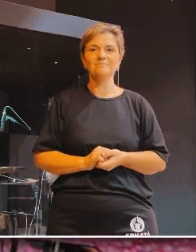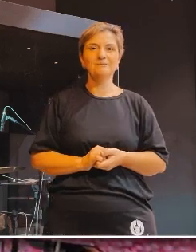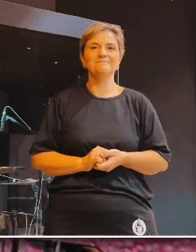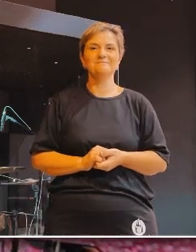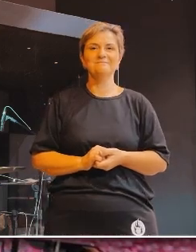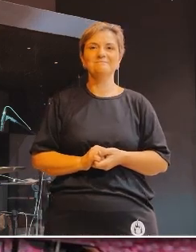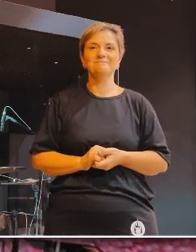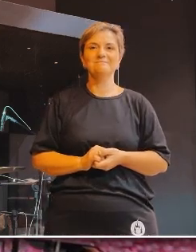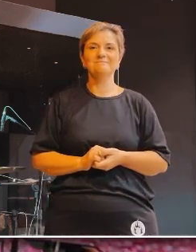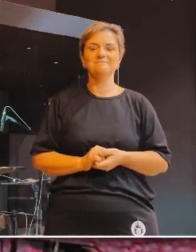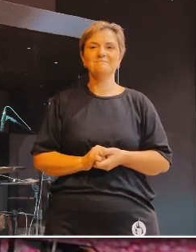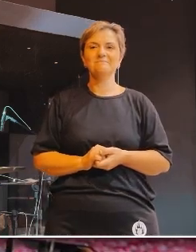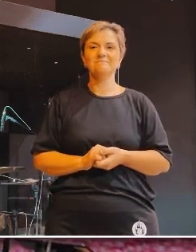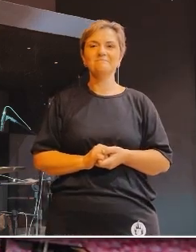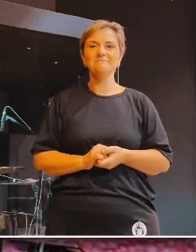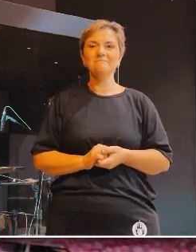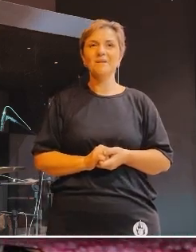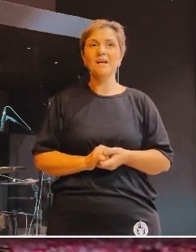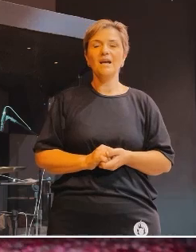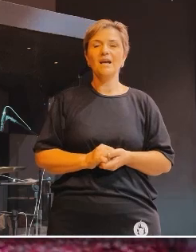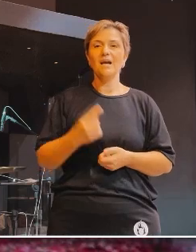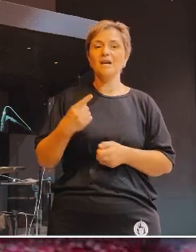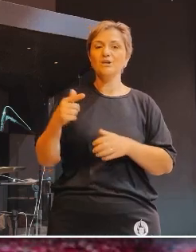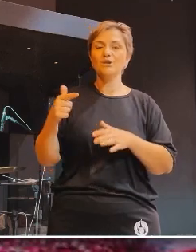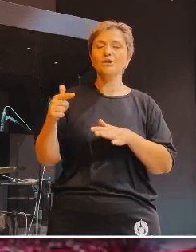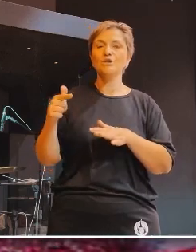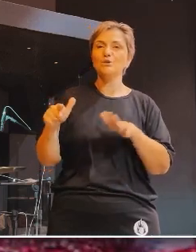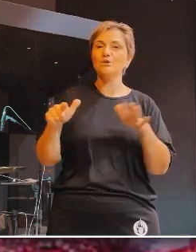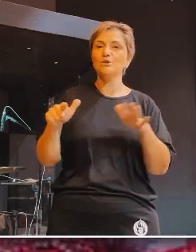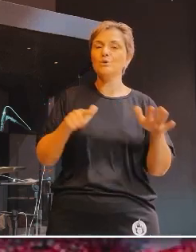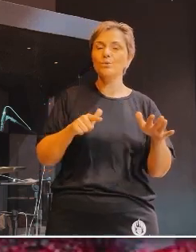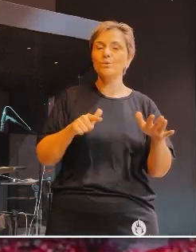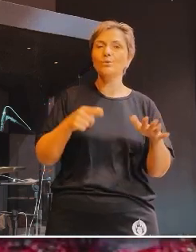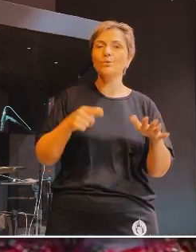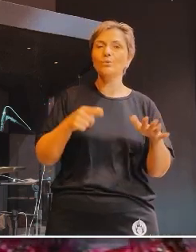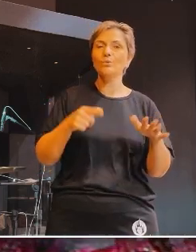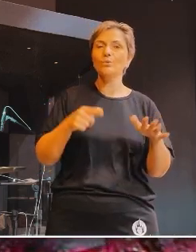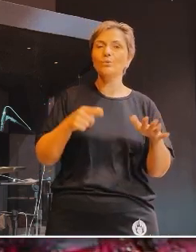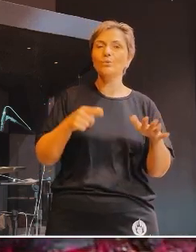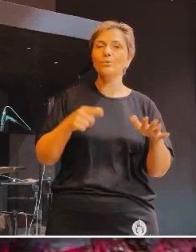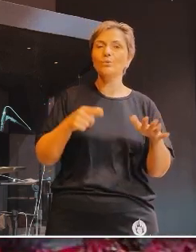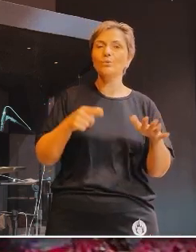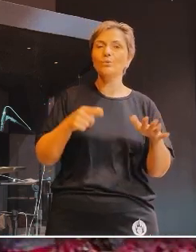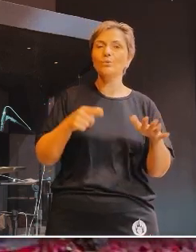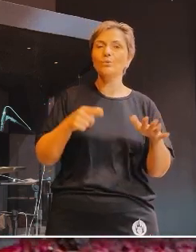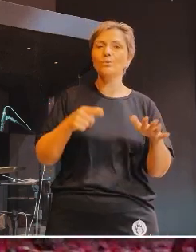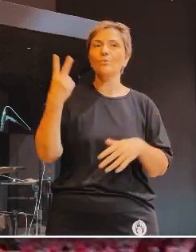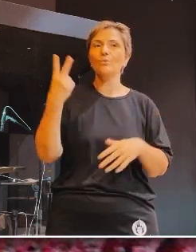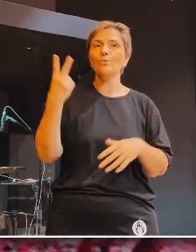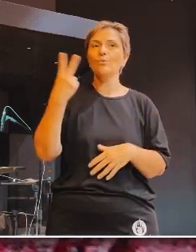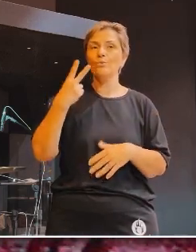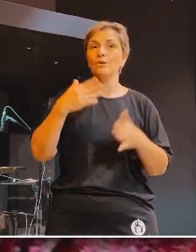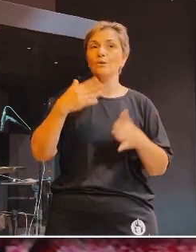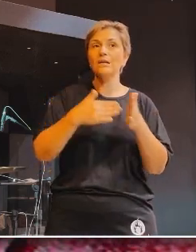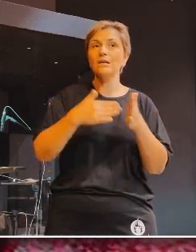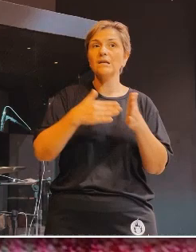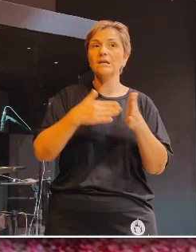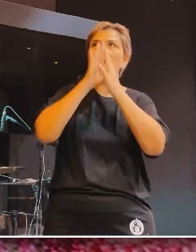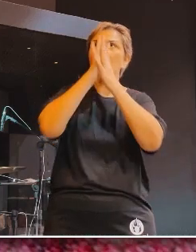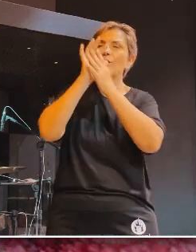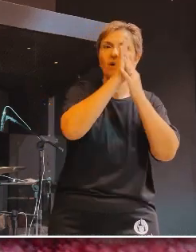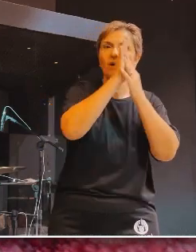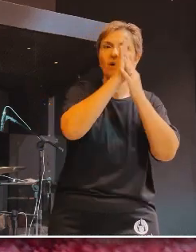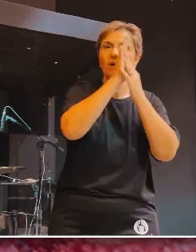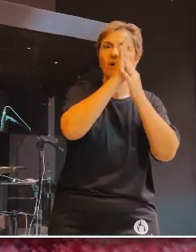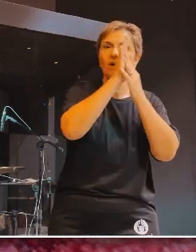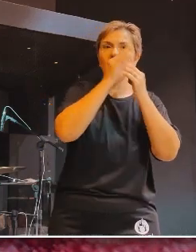Era segunda a segunda e não era fanatismo. Era estar na casa do Senhor para louvar, para servir, para limpar o